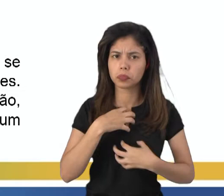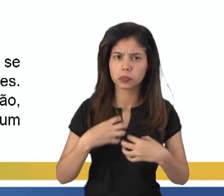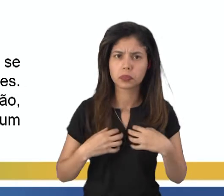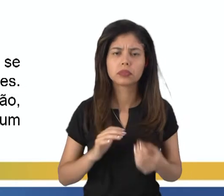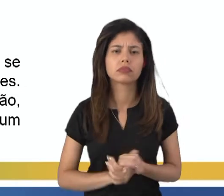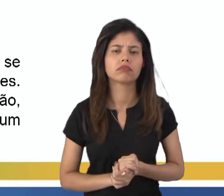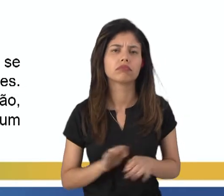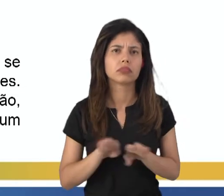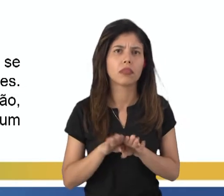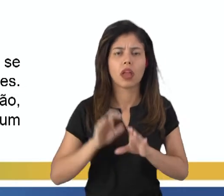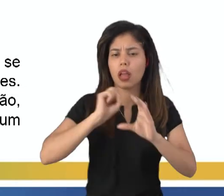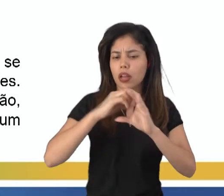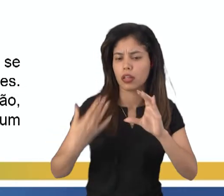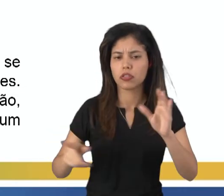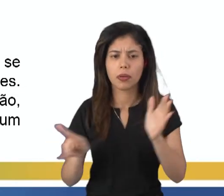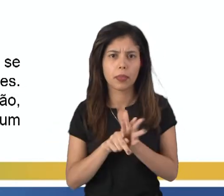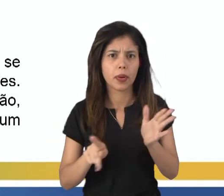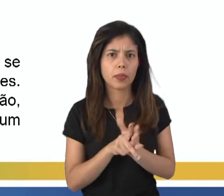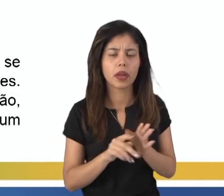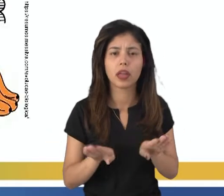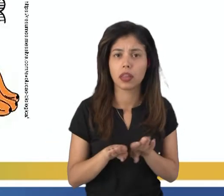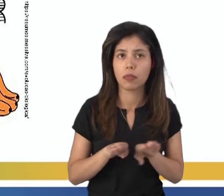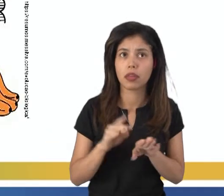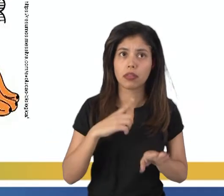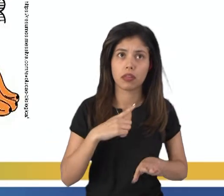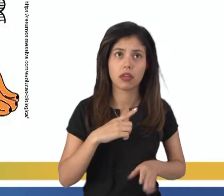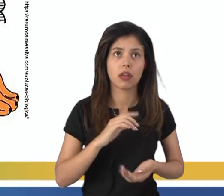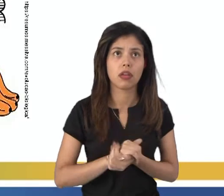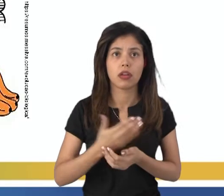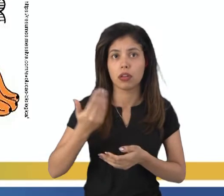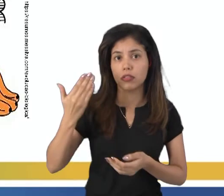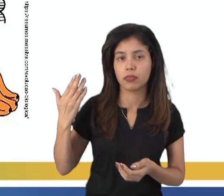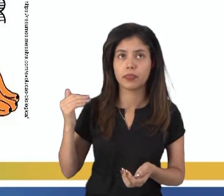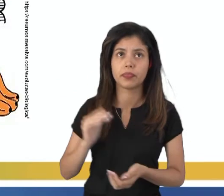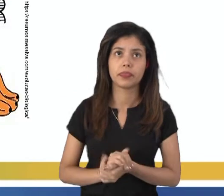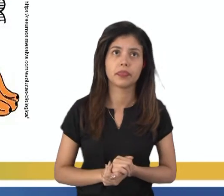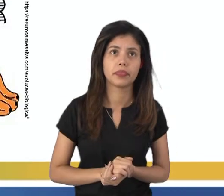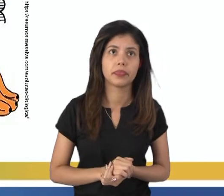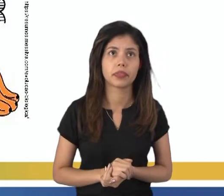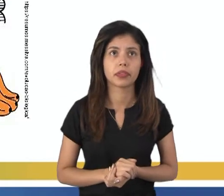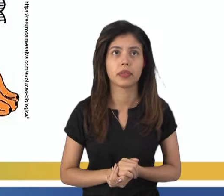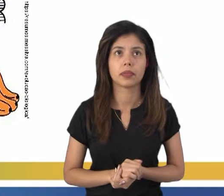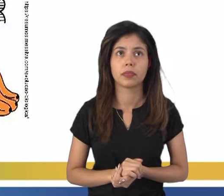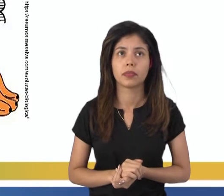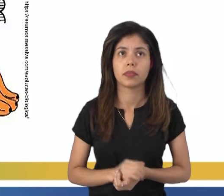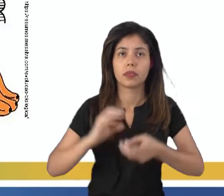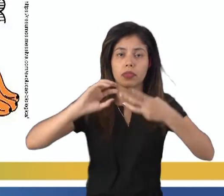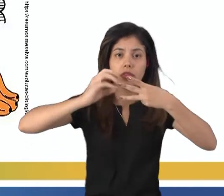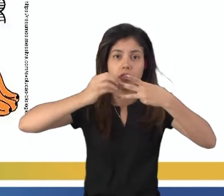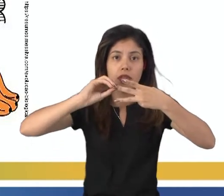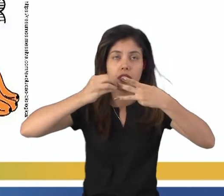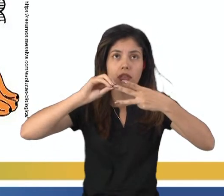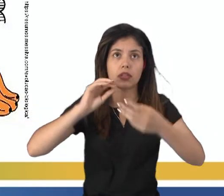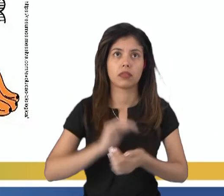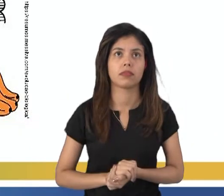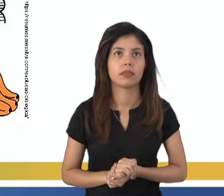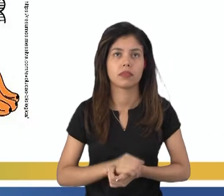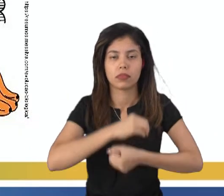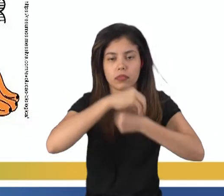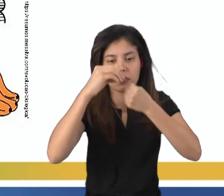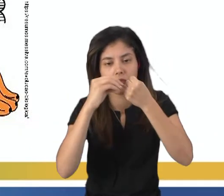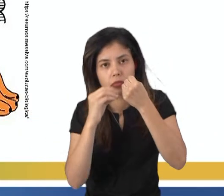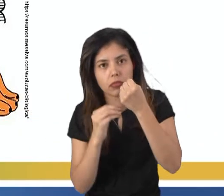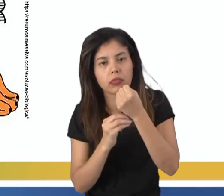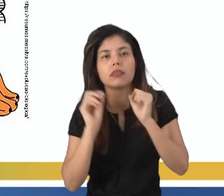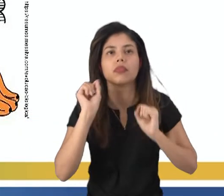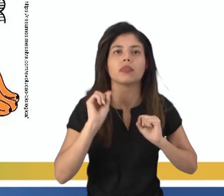alguma característica e elas têm um ancestral comum. E temos também as evidências celulares e moleculares. O